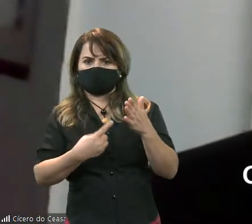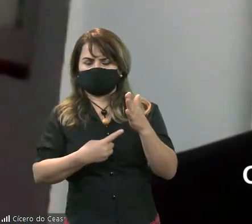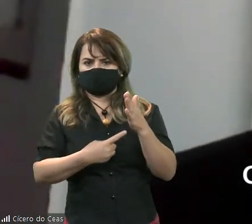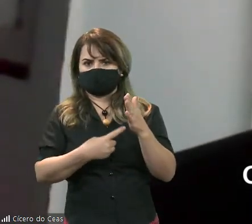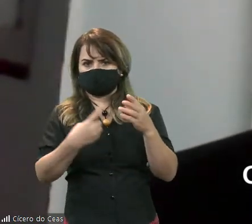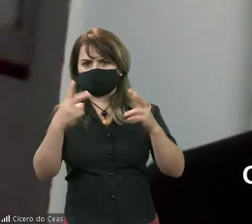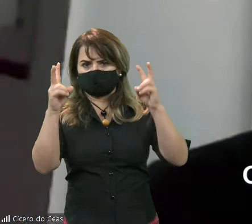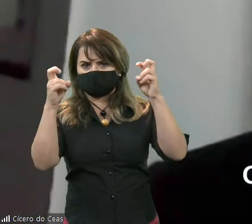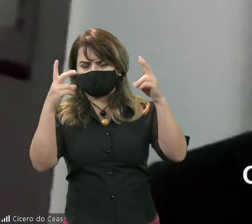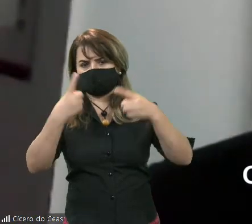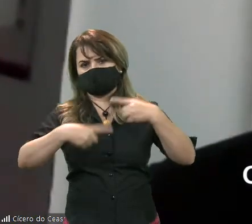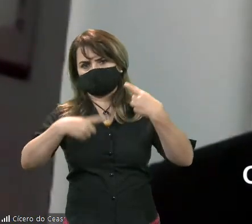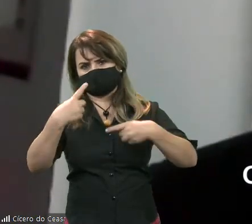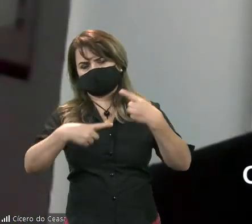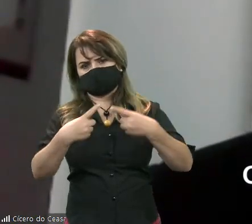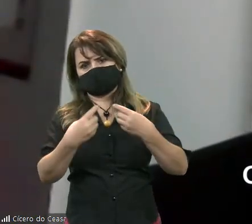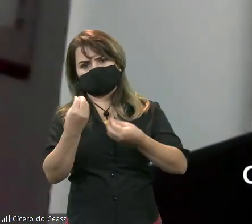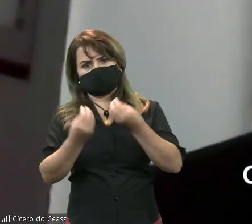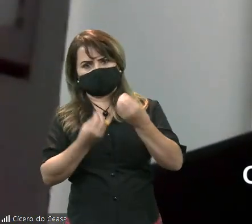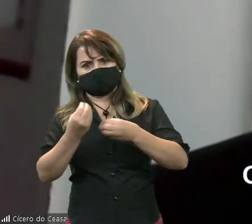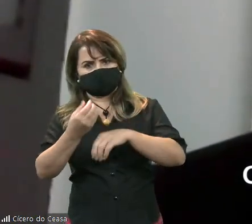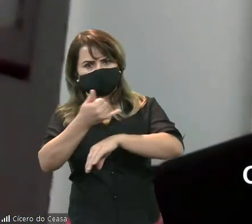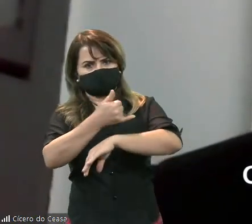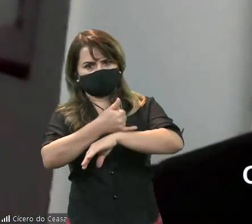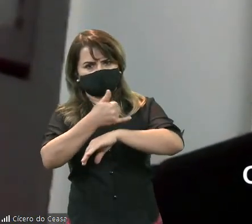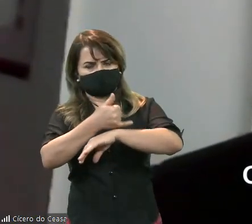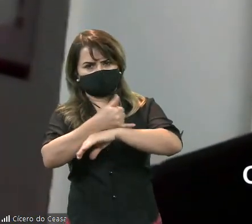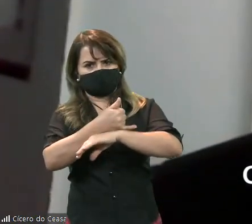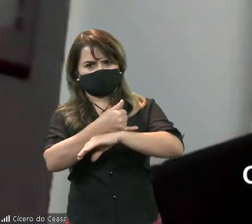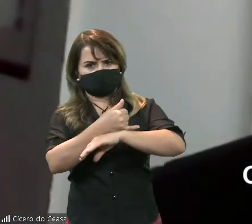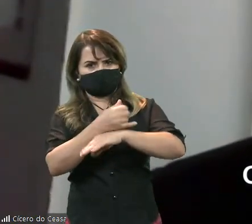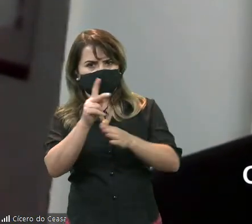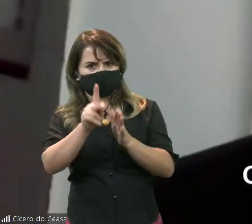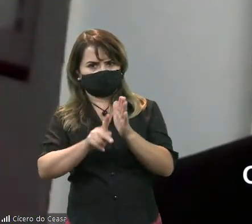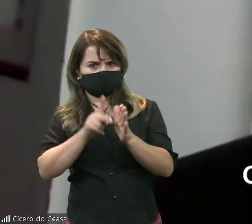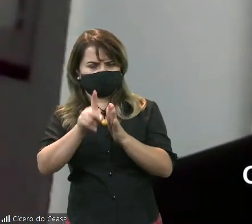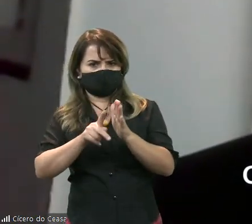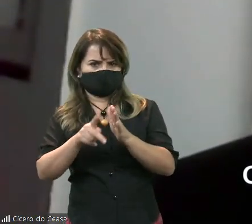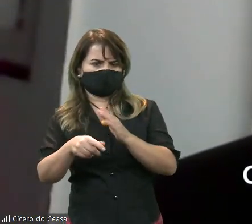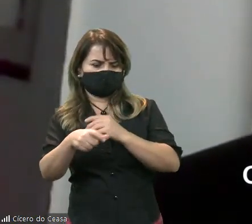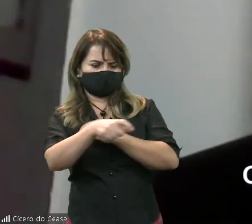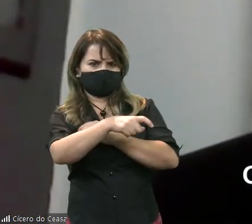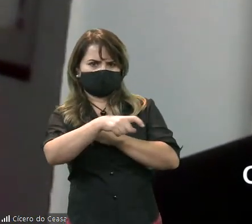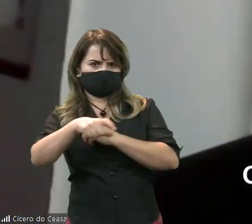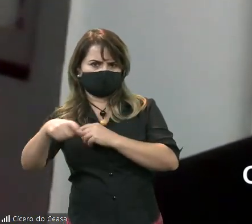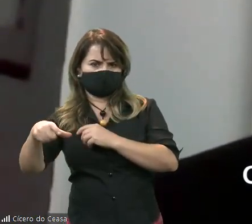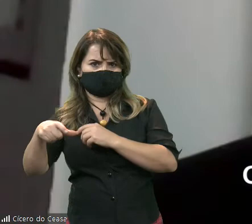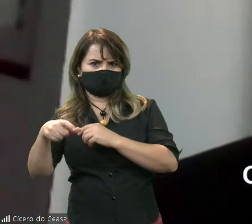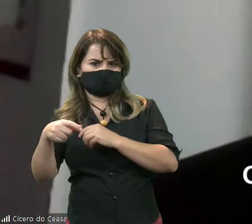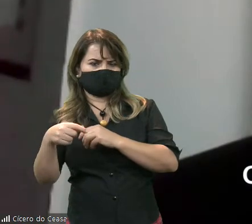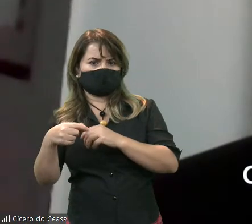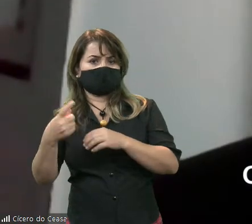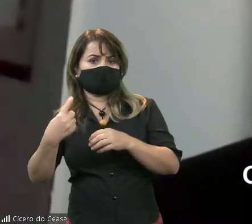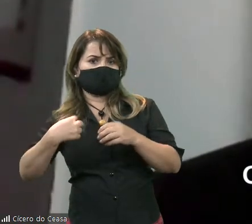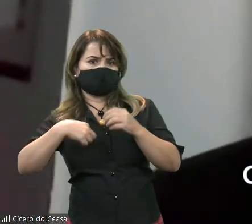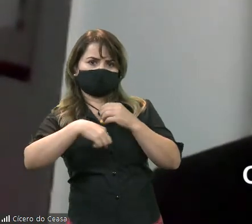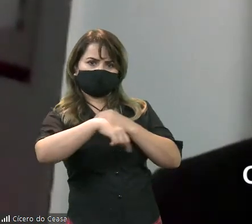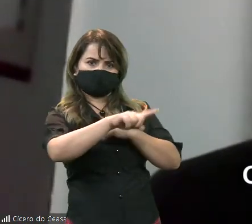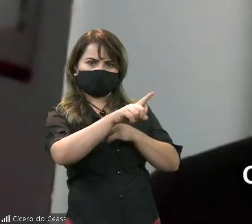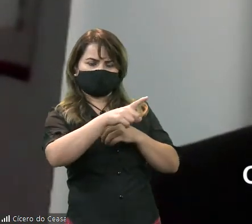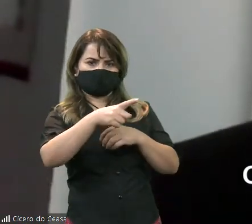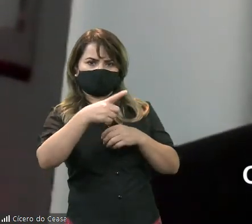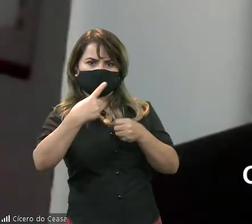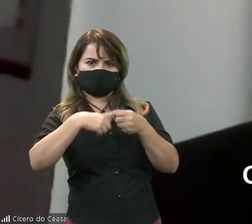nossa ferrovia, que poderia ser muito importante de Lácio a Nóbrega. E